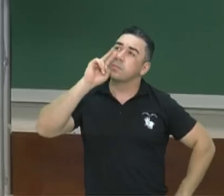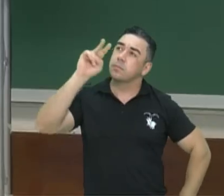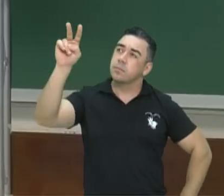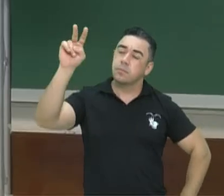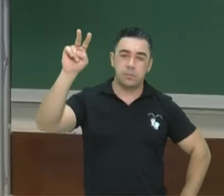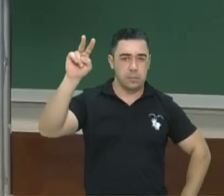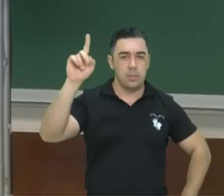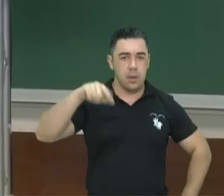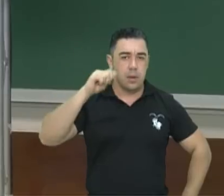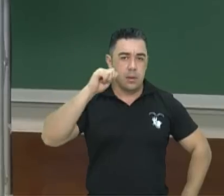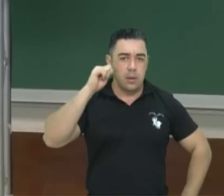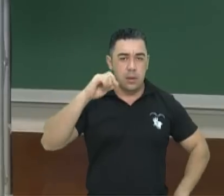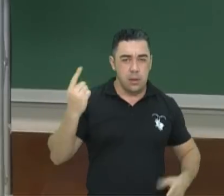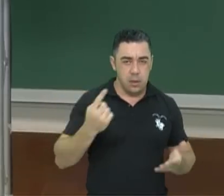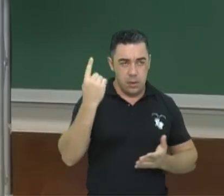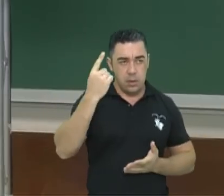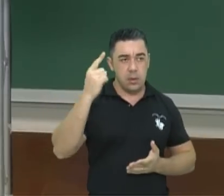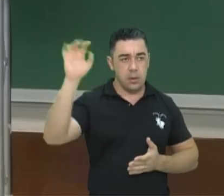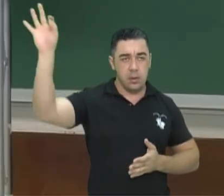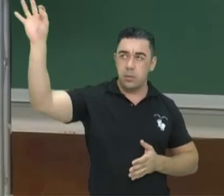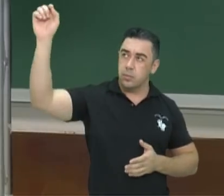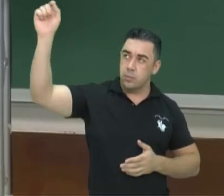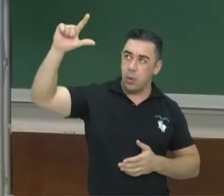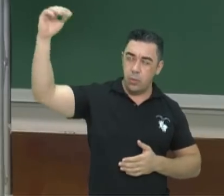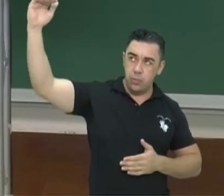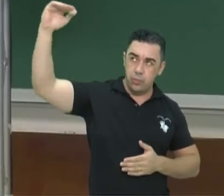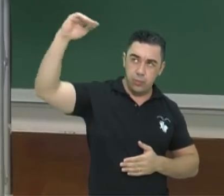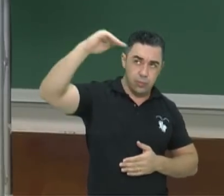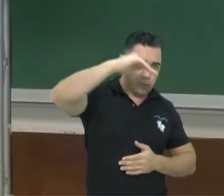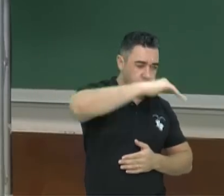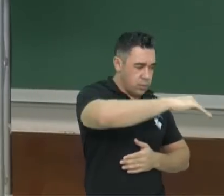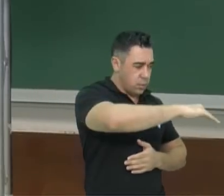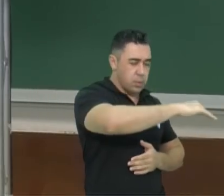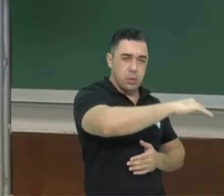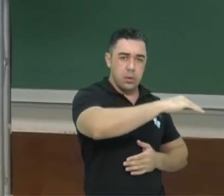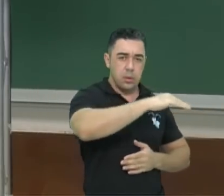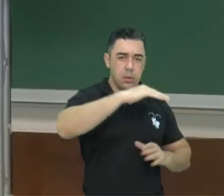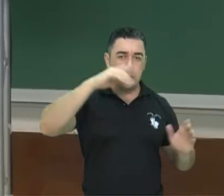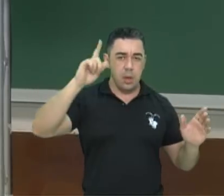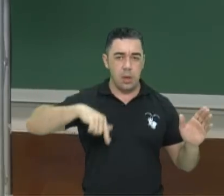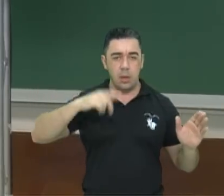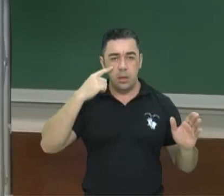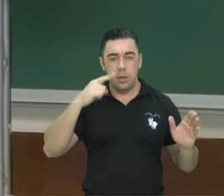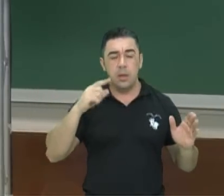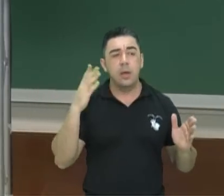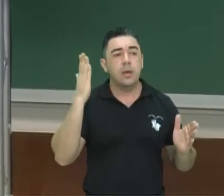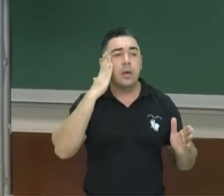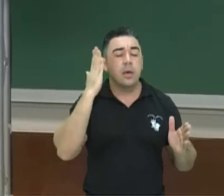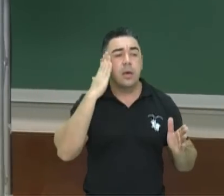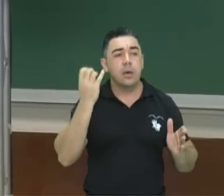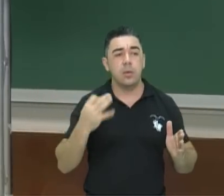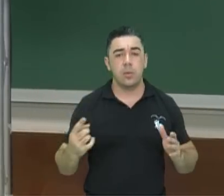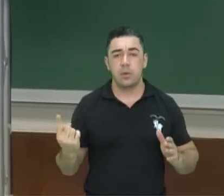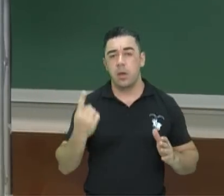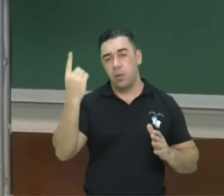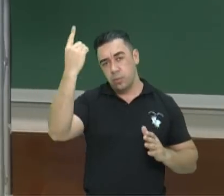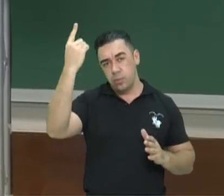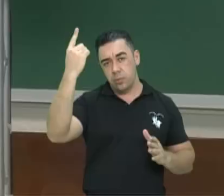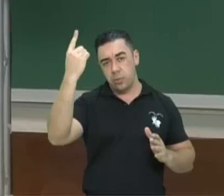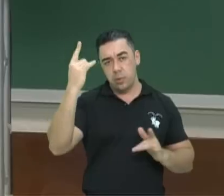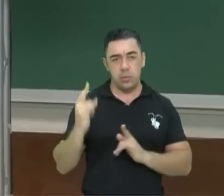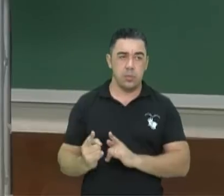a altura dela, o raio solar, né? E ela vai querer saber qual é essa altura